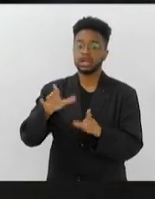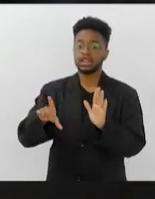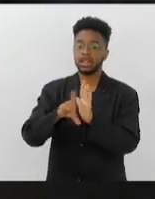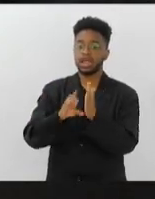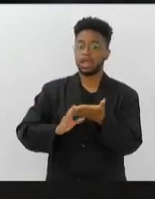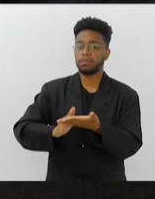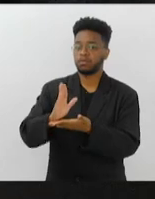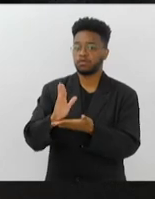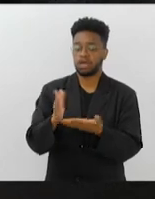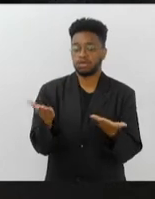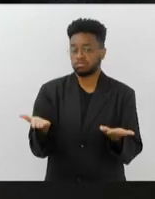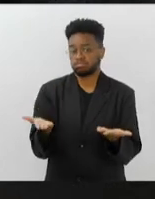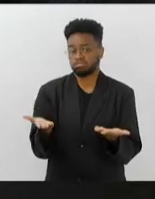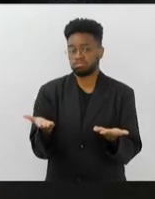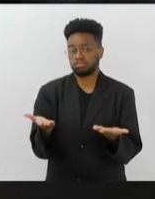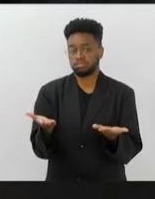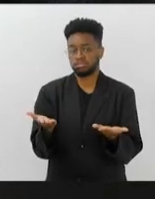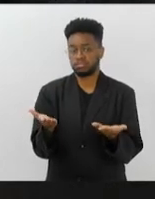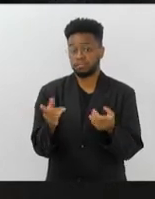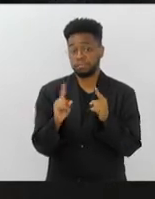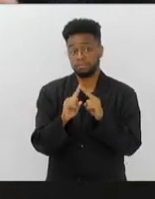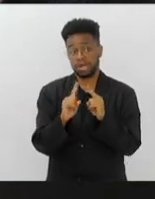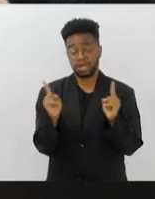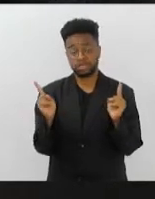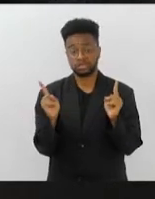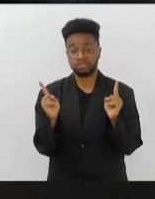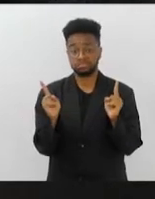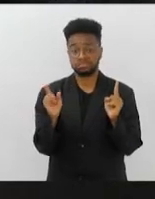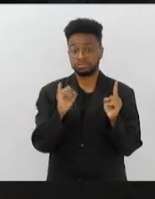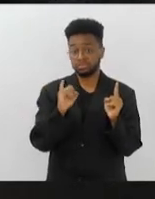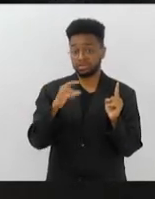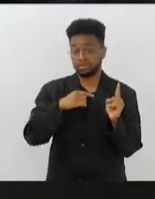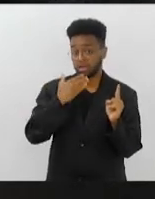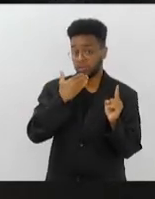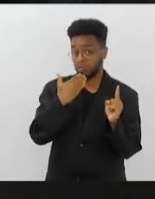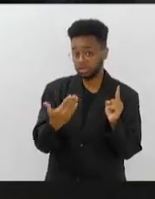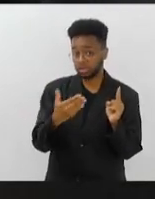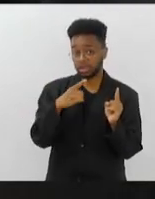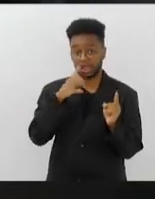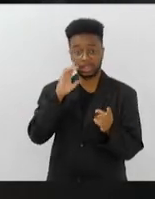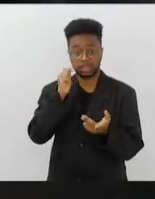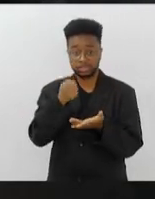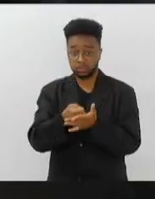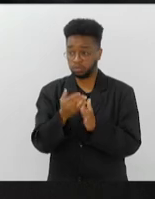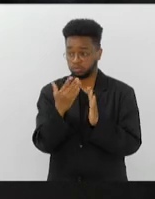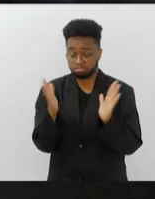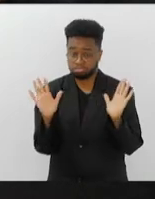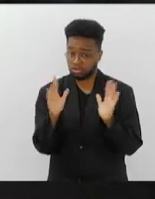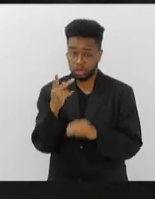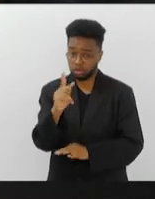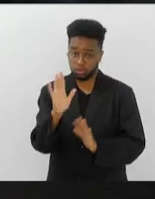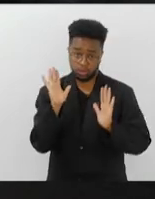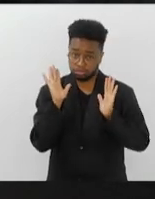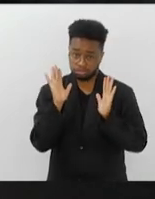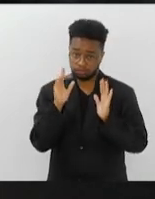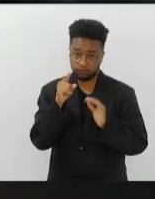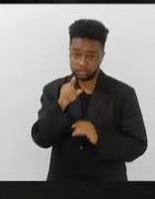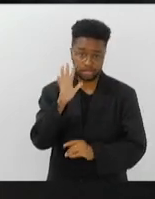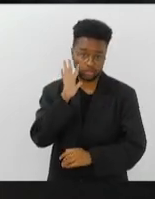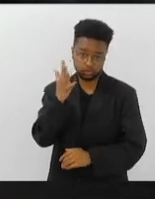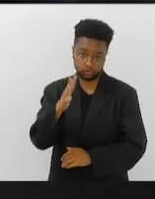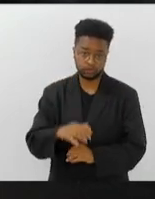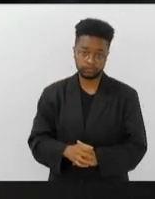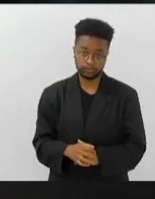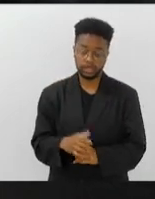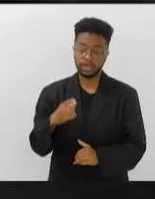Câmara. Então, mas, se houve o pedido, a decisão é de Vossa Excelência. E Vossa Excelência